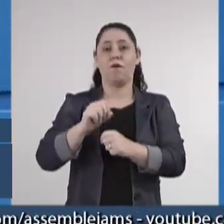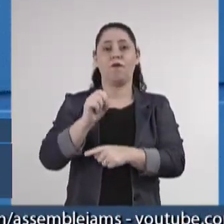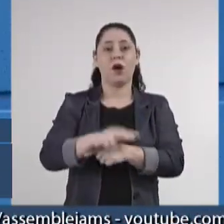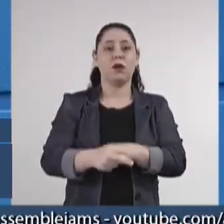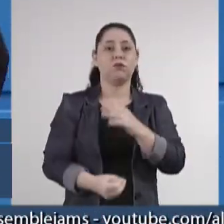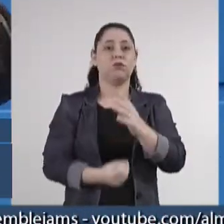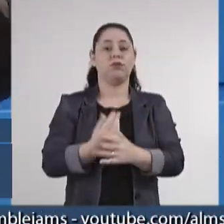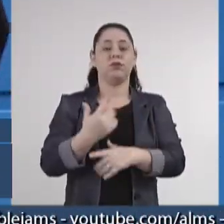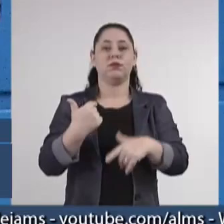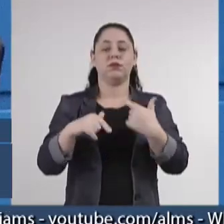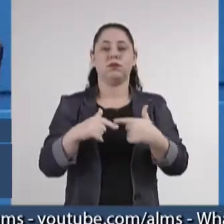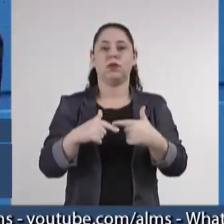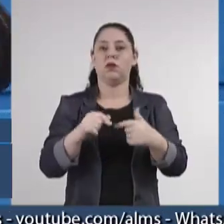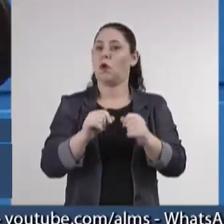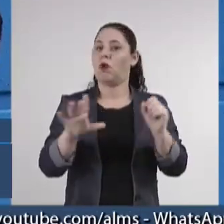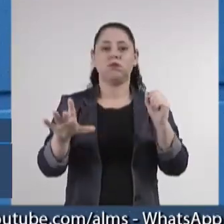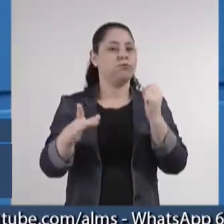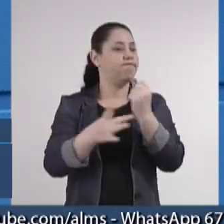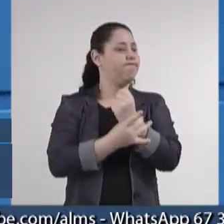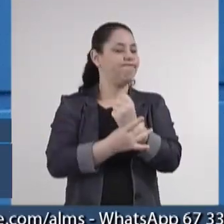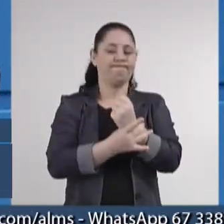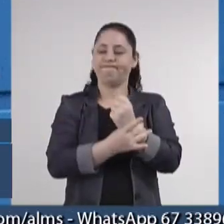empregos. Quer dizer,